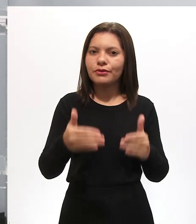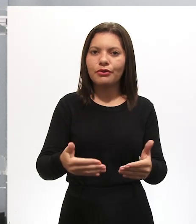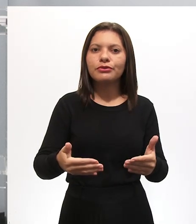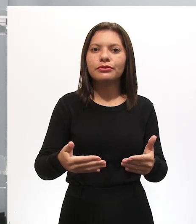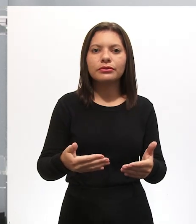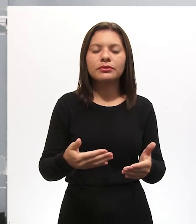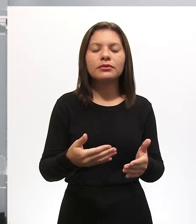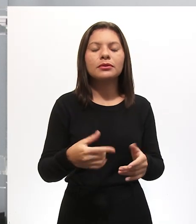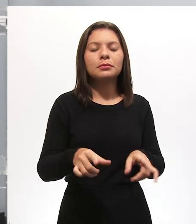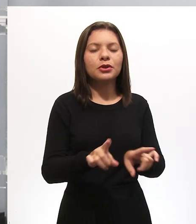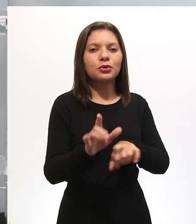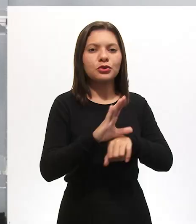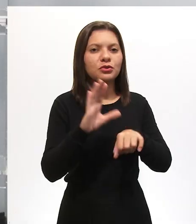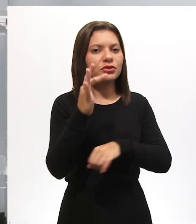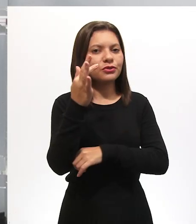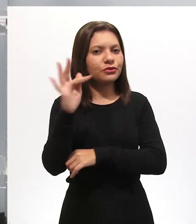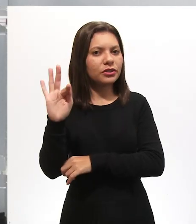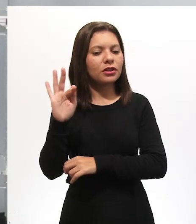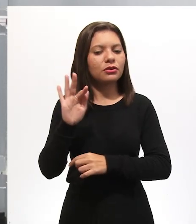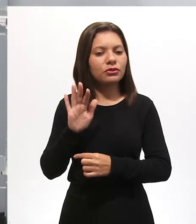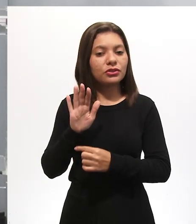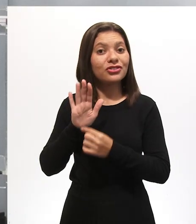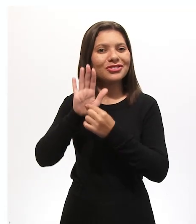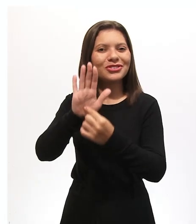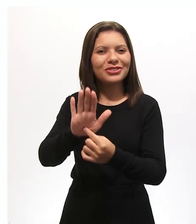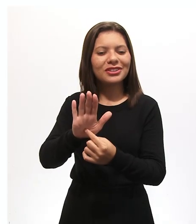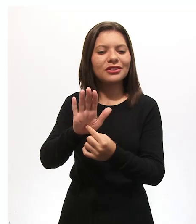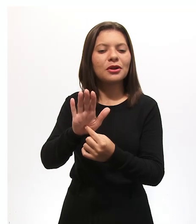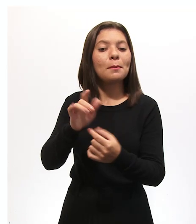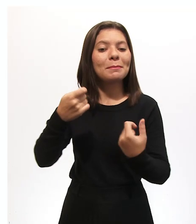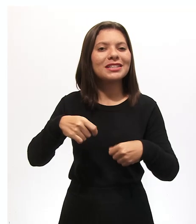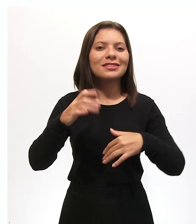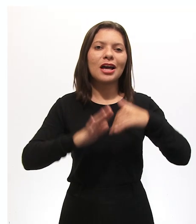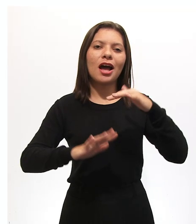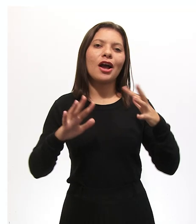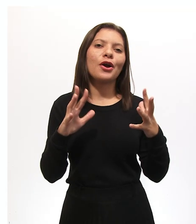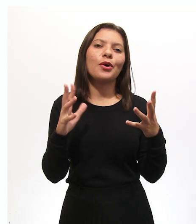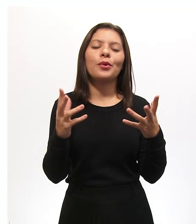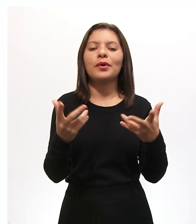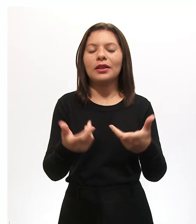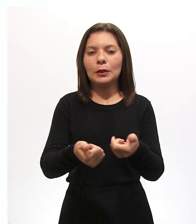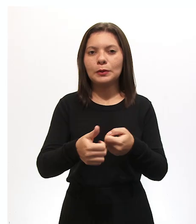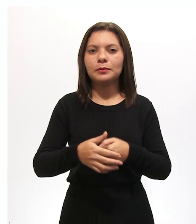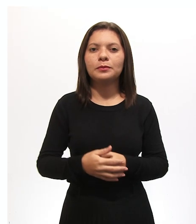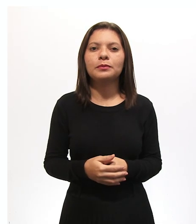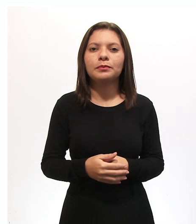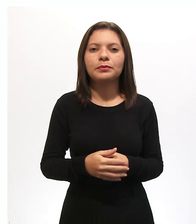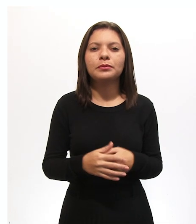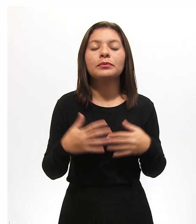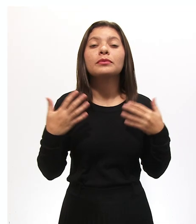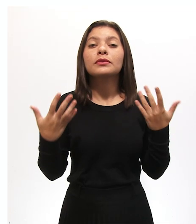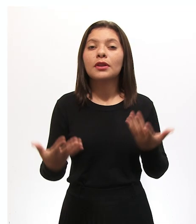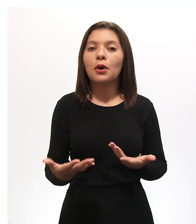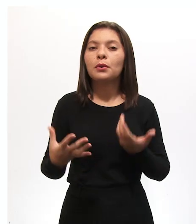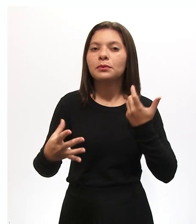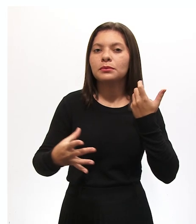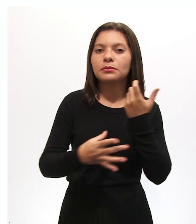respaldando a gente. É isso que vocês devem entregar, essa qualidade. Então, garantir o